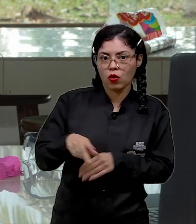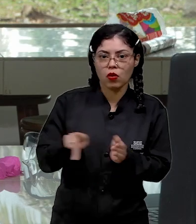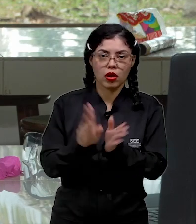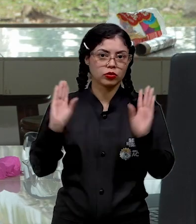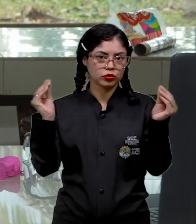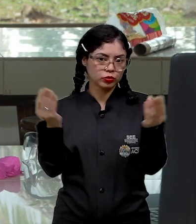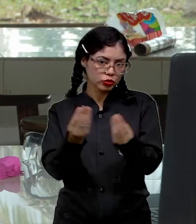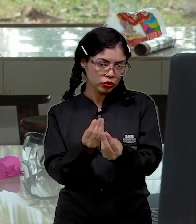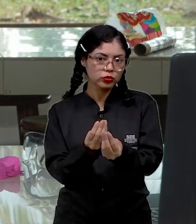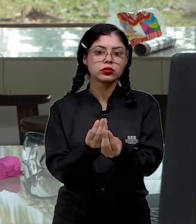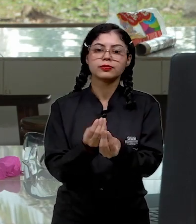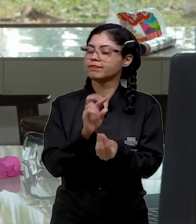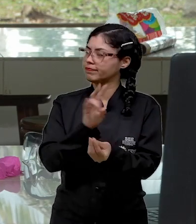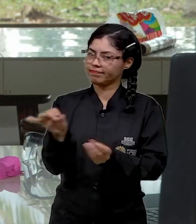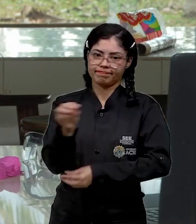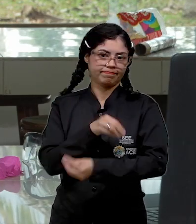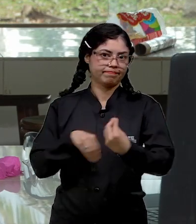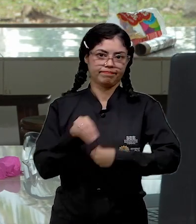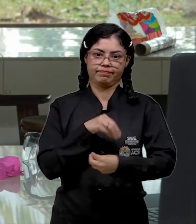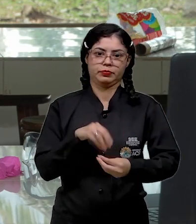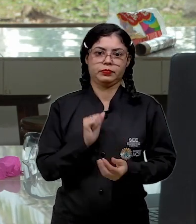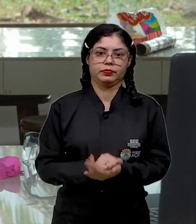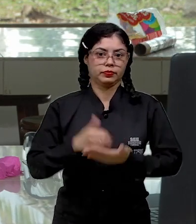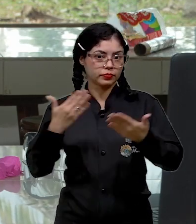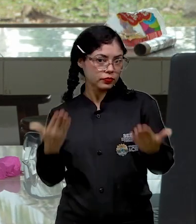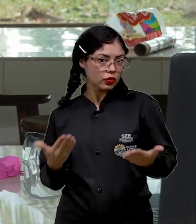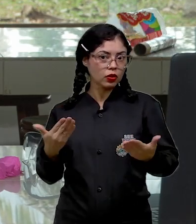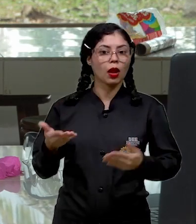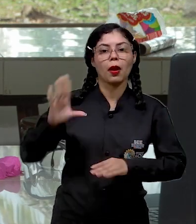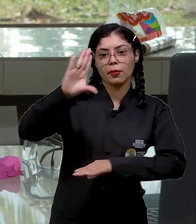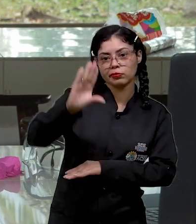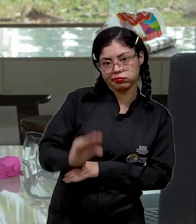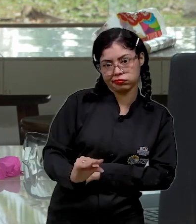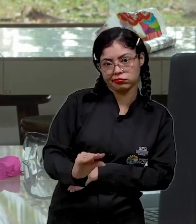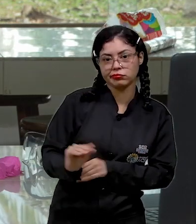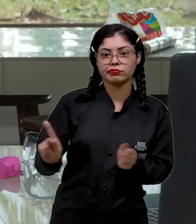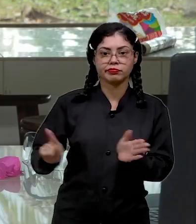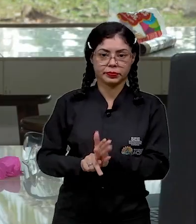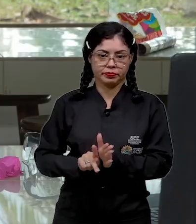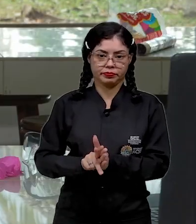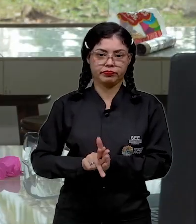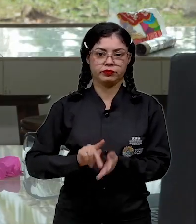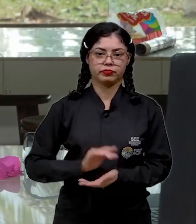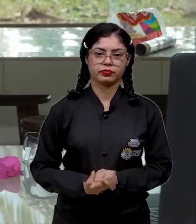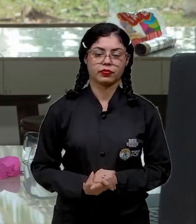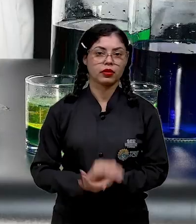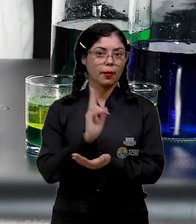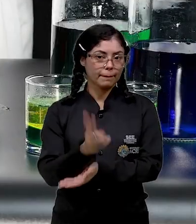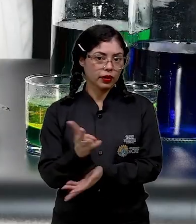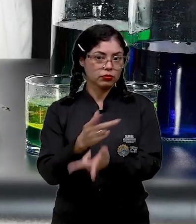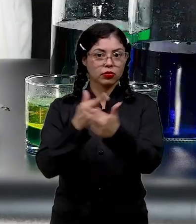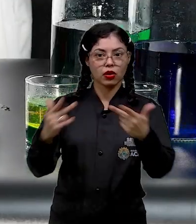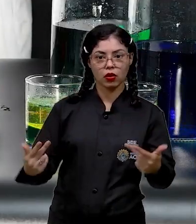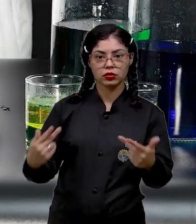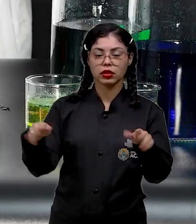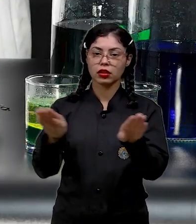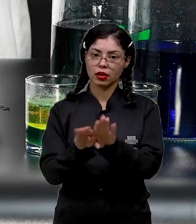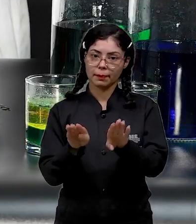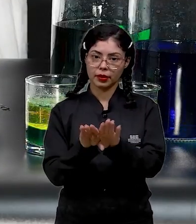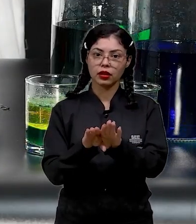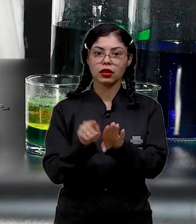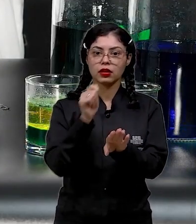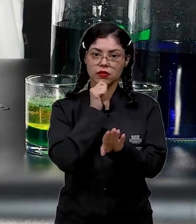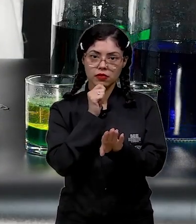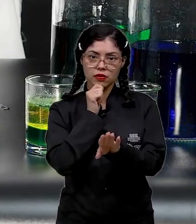substância que ela não vai reagir. Então, ela vai ter uma baixa reatividade. A mesma coisa, gente, pode acontecer aqui em relação